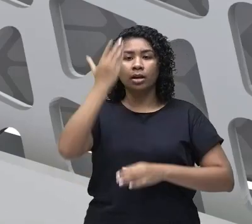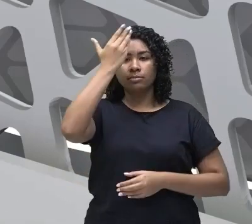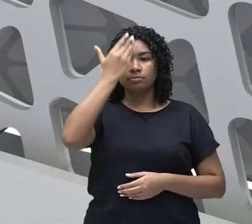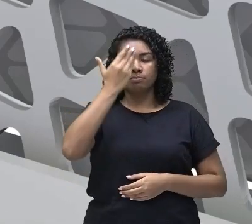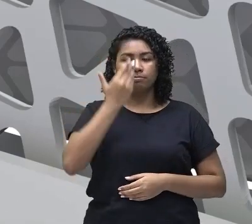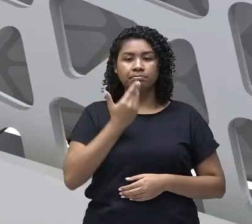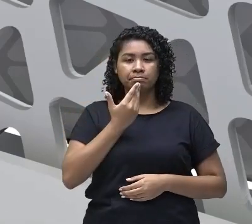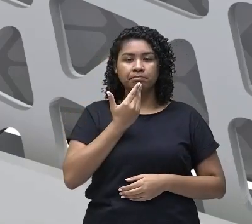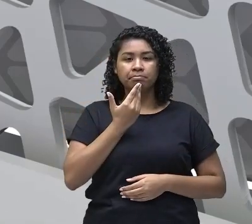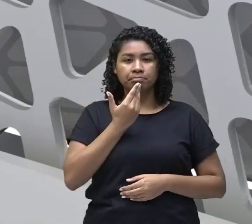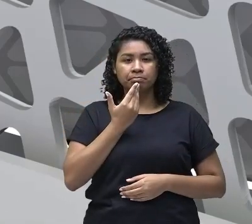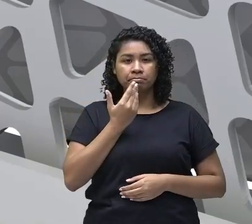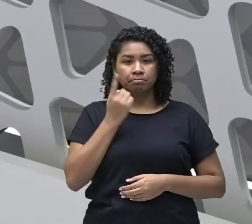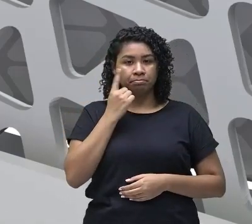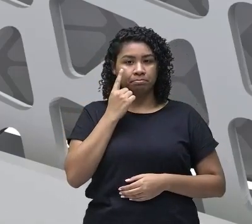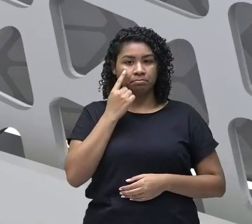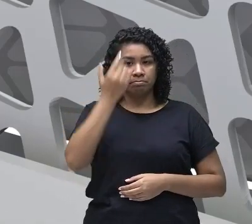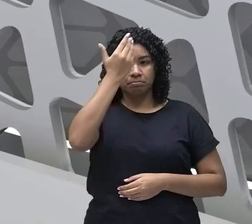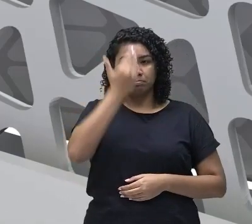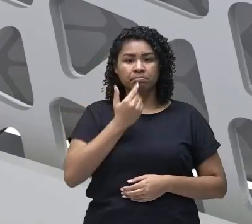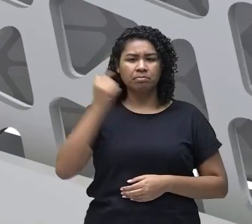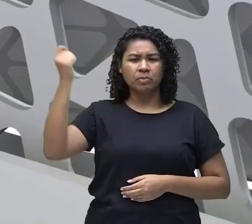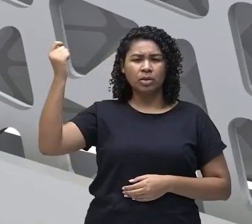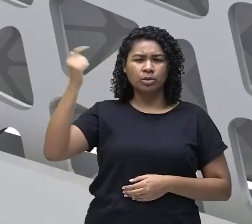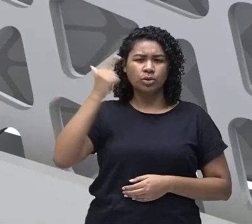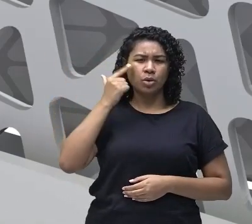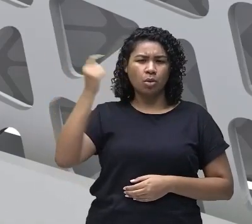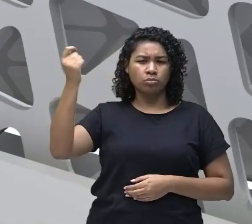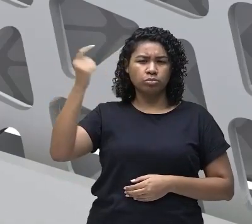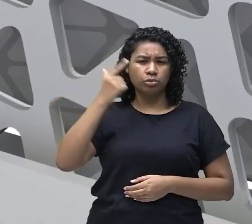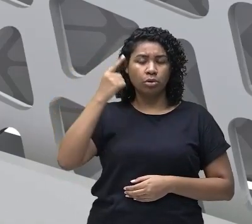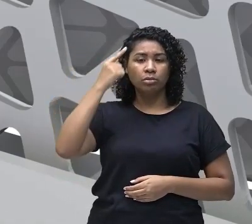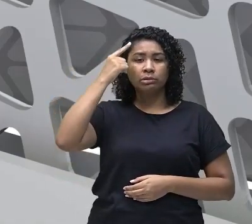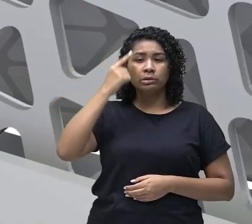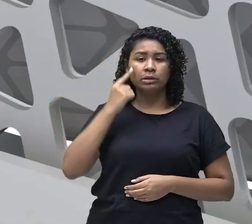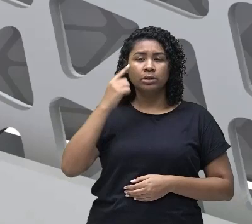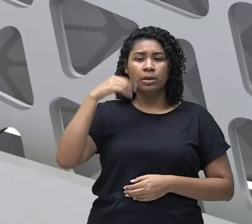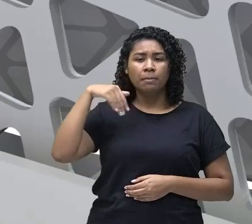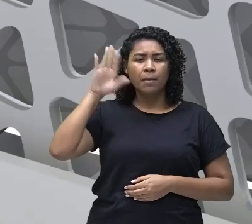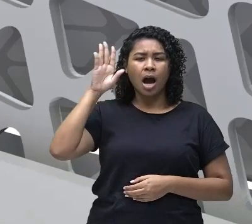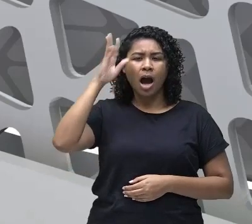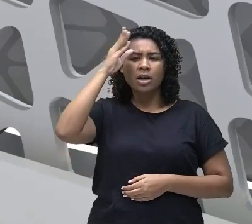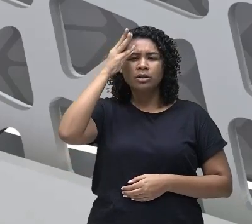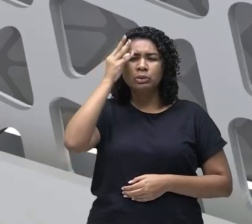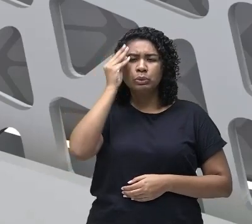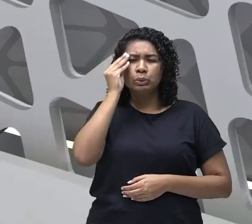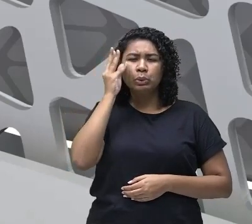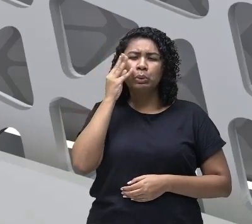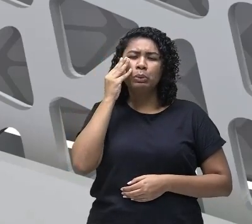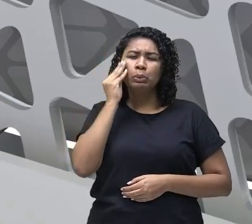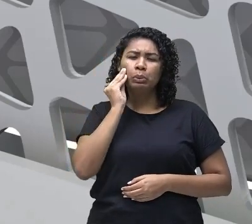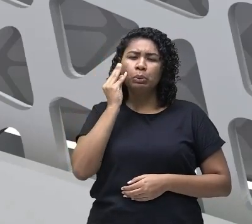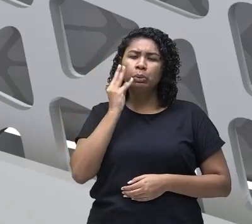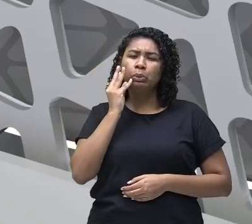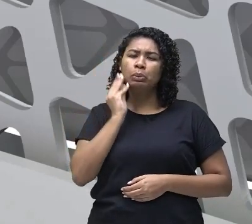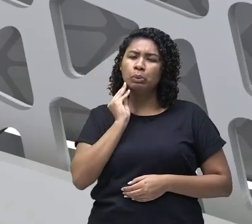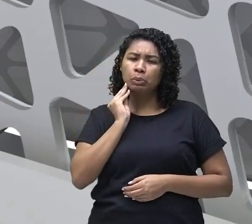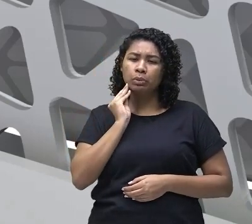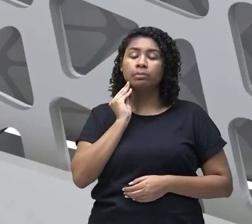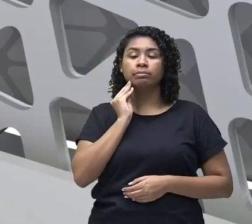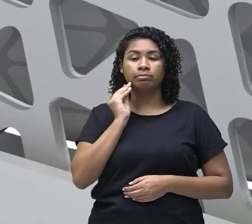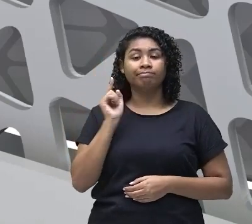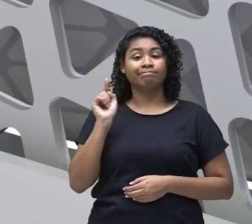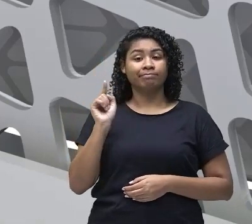não usava nenhuma proteção e que ficava mais exposto ao sol, ele é mais envelhecido que esse outro lado. Isso